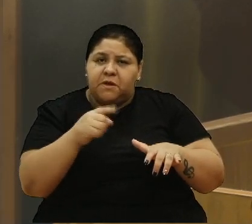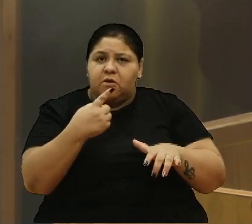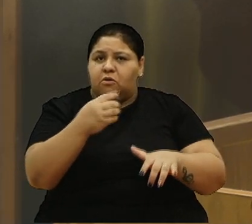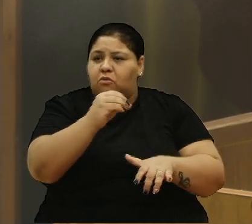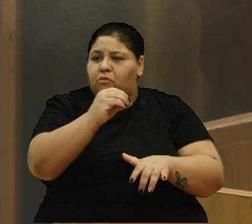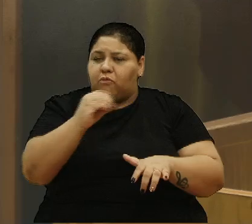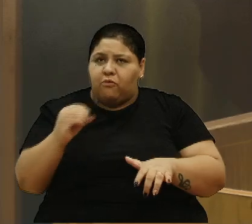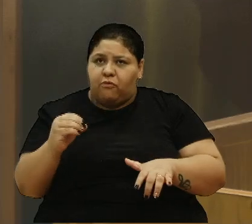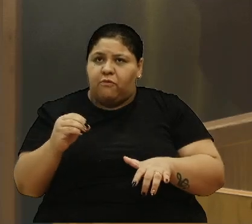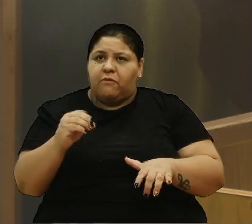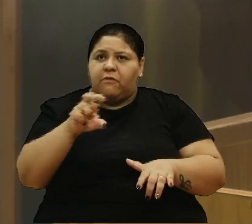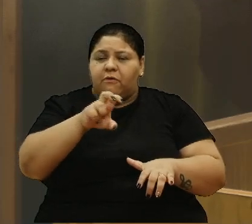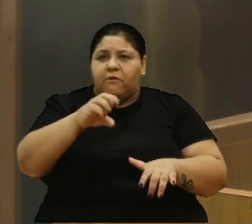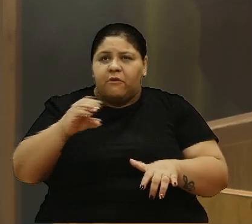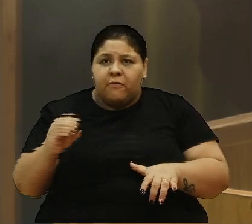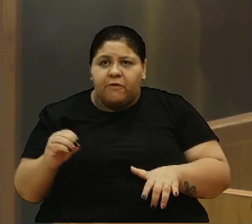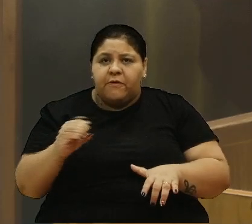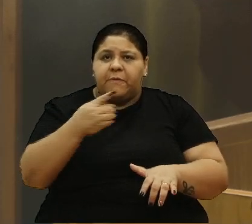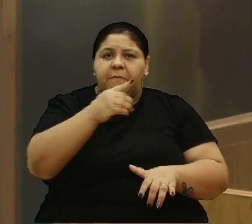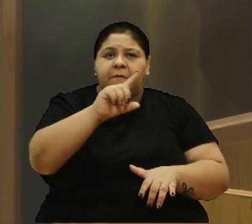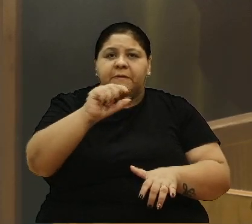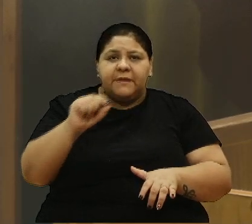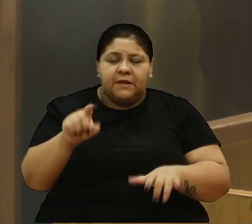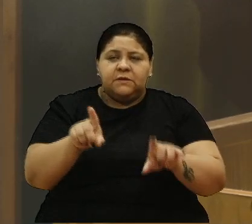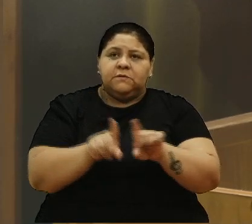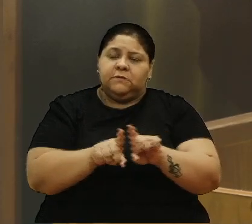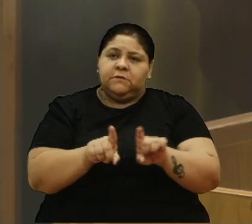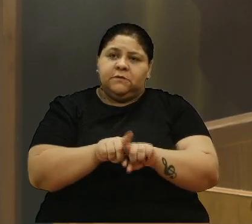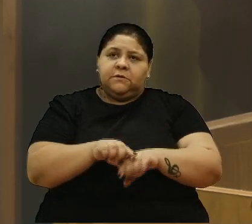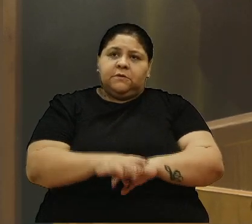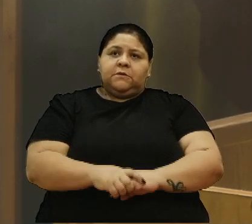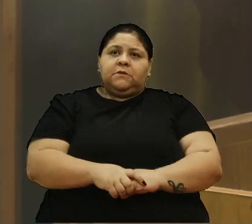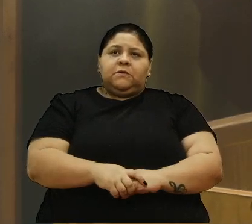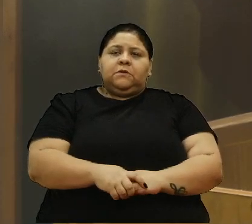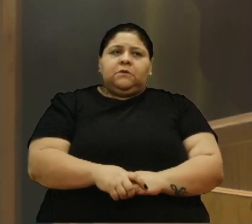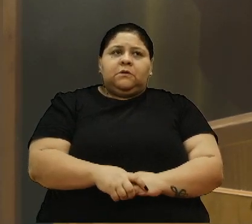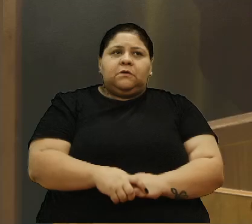e sobre 50 e sobre 10.